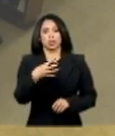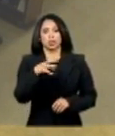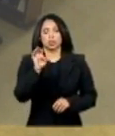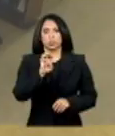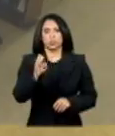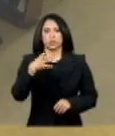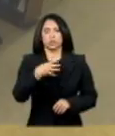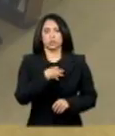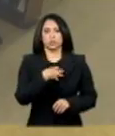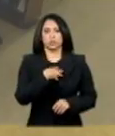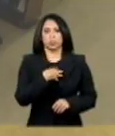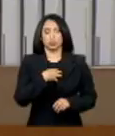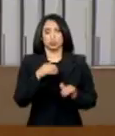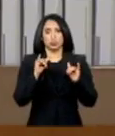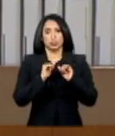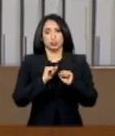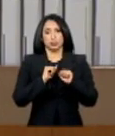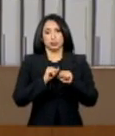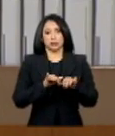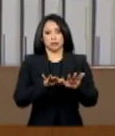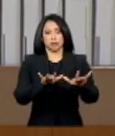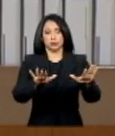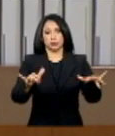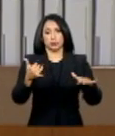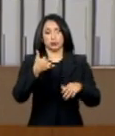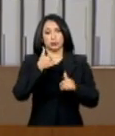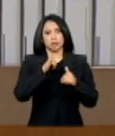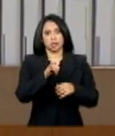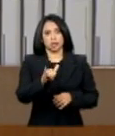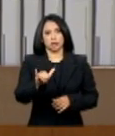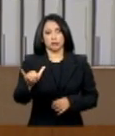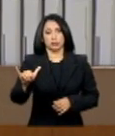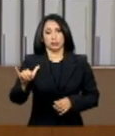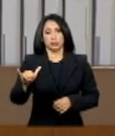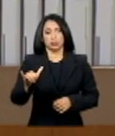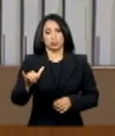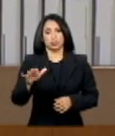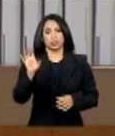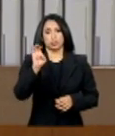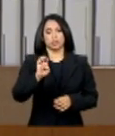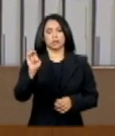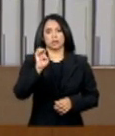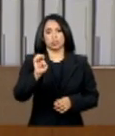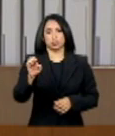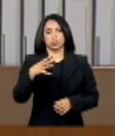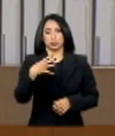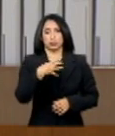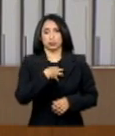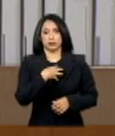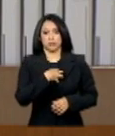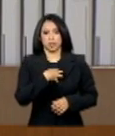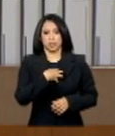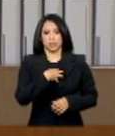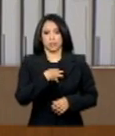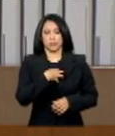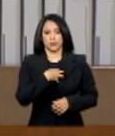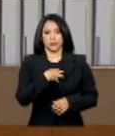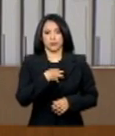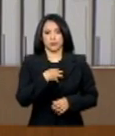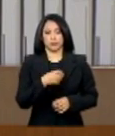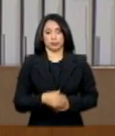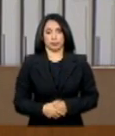distribuidores de energia elétrica abradee isso interessar à assembléia legislativa do estado da bahia aí é